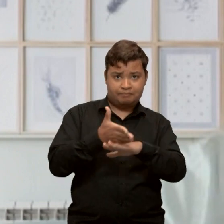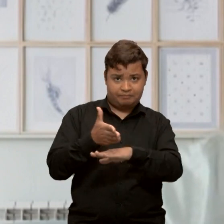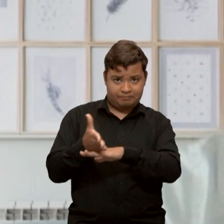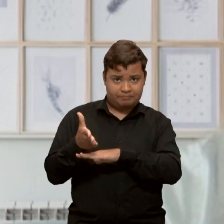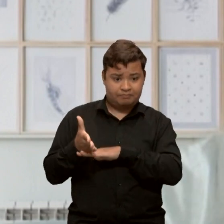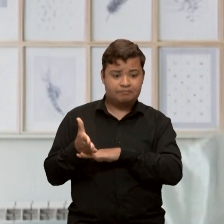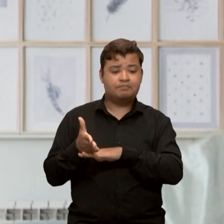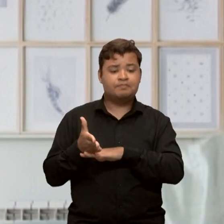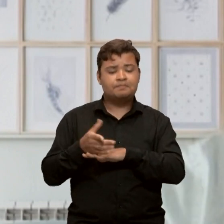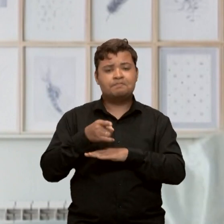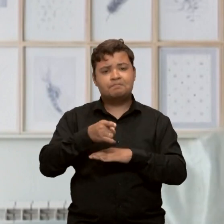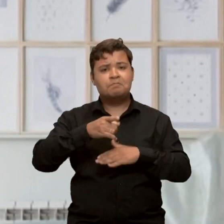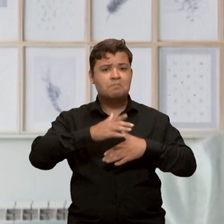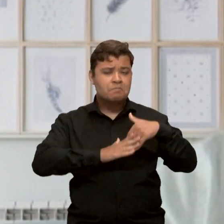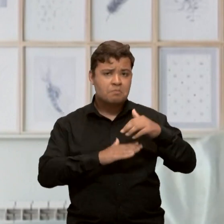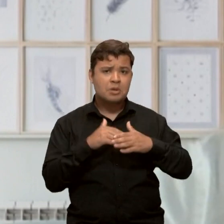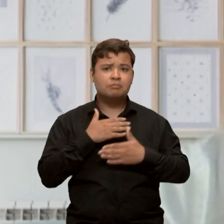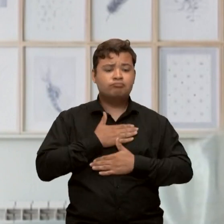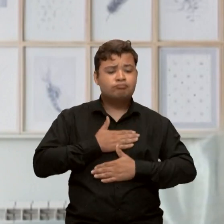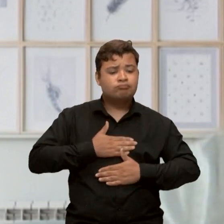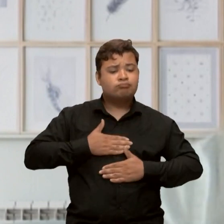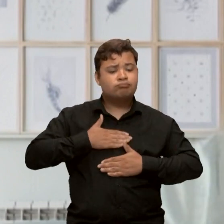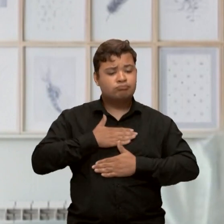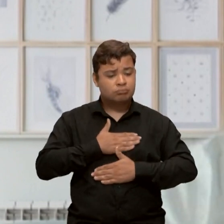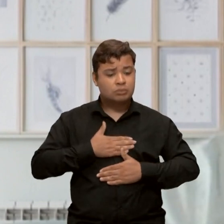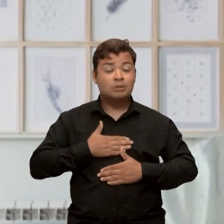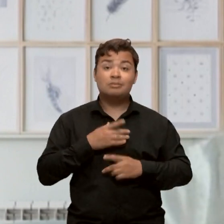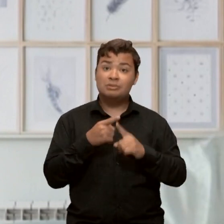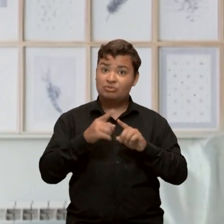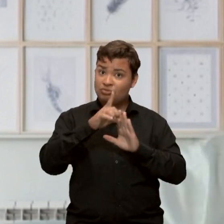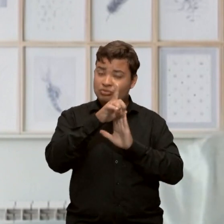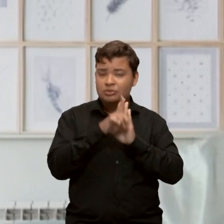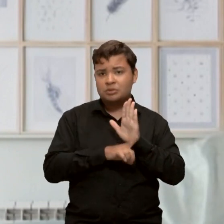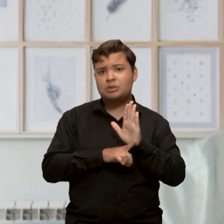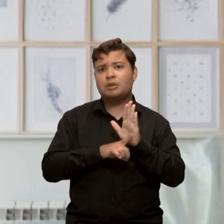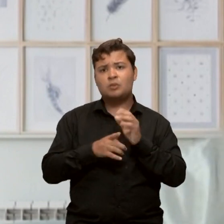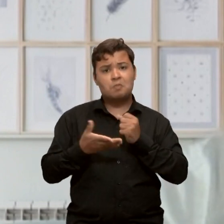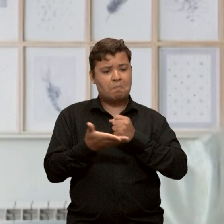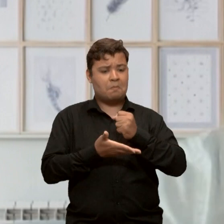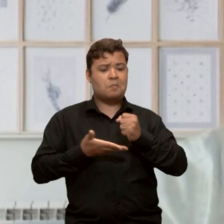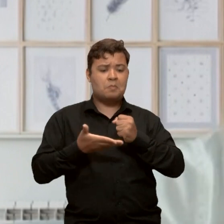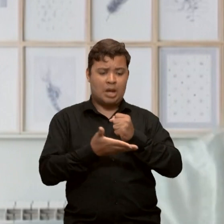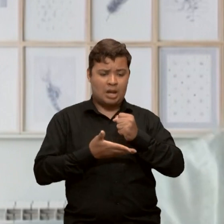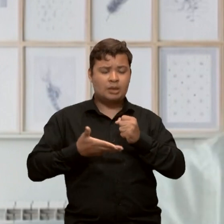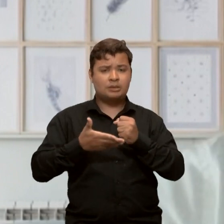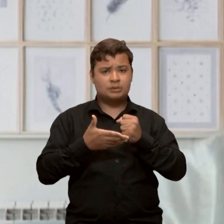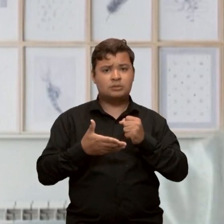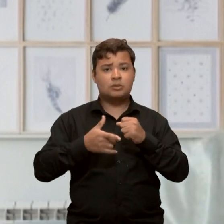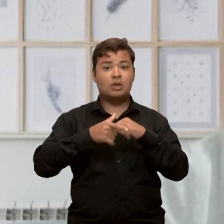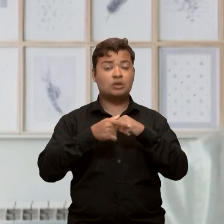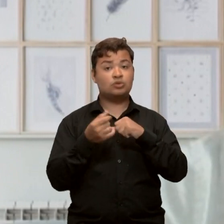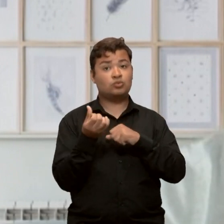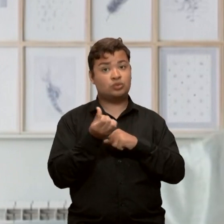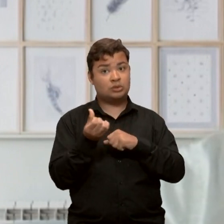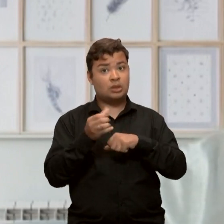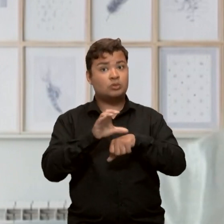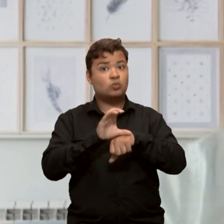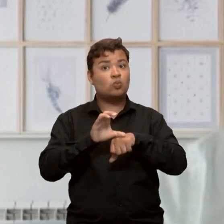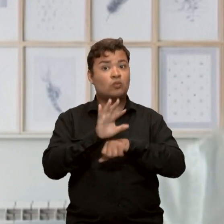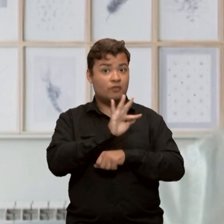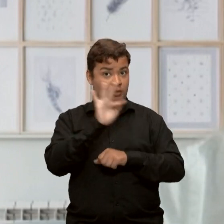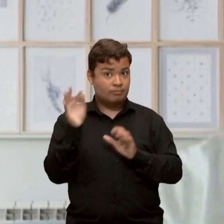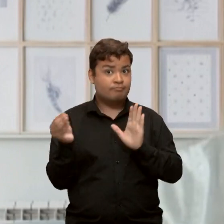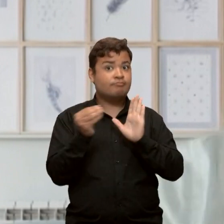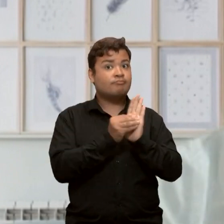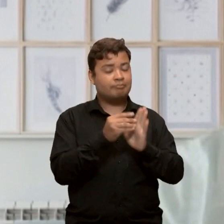à prática de lazer, que é um dos direitos fundamentais, né? Artigo 6º da Constituição Federal.